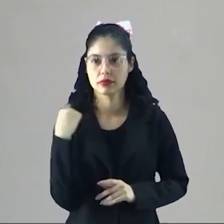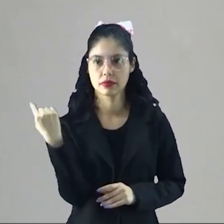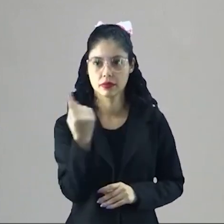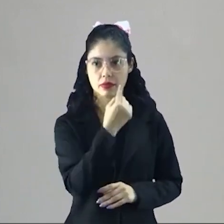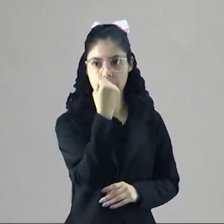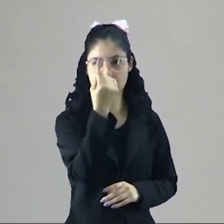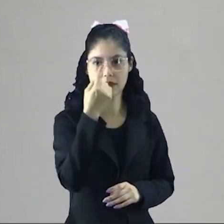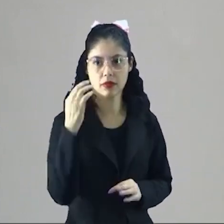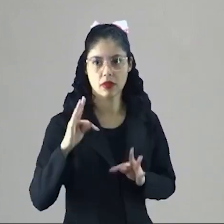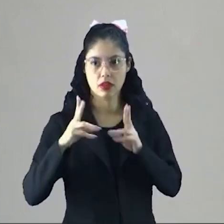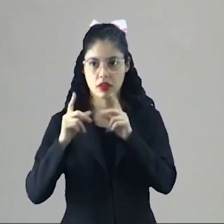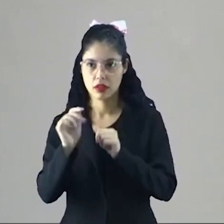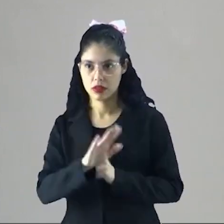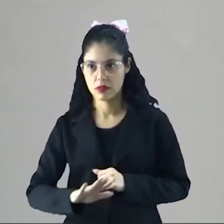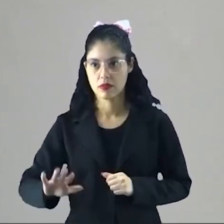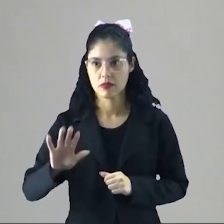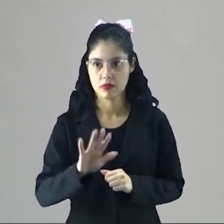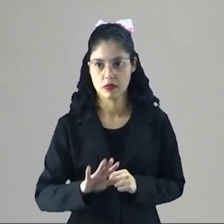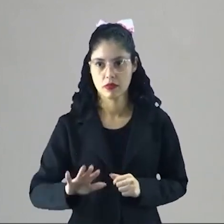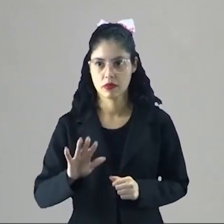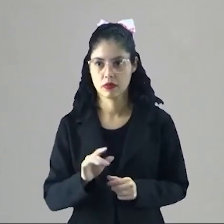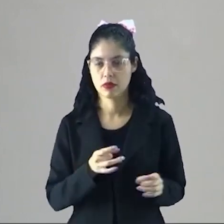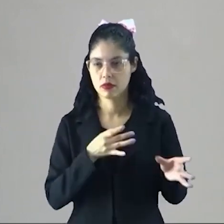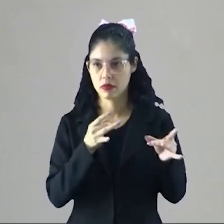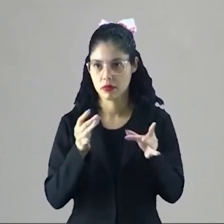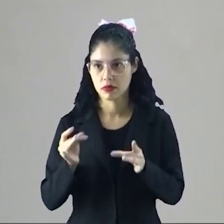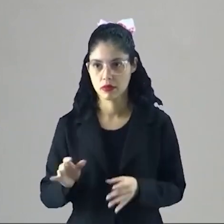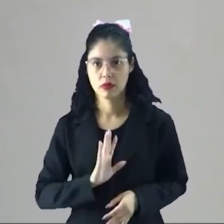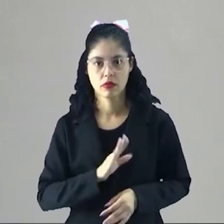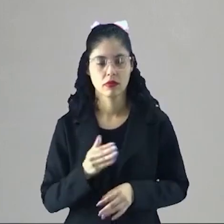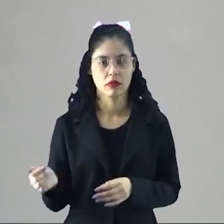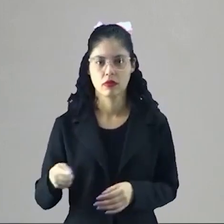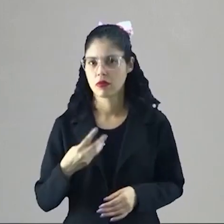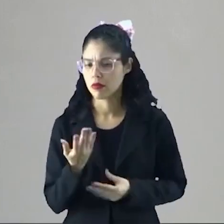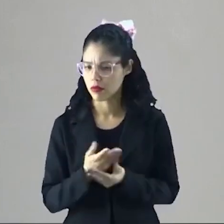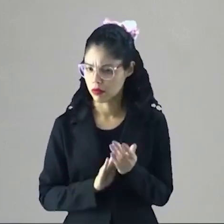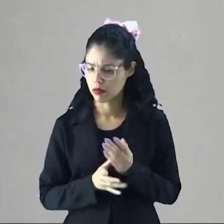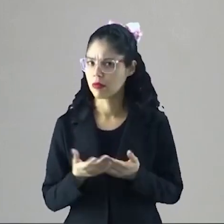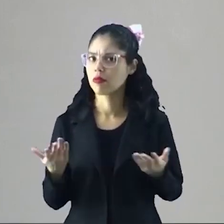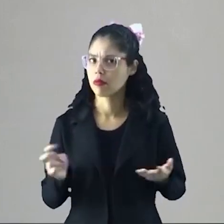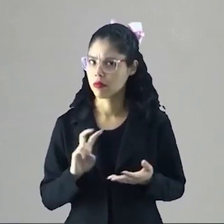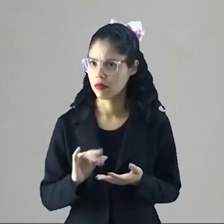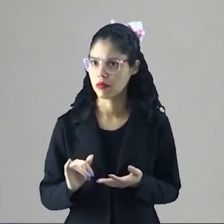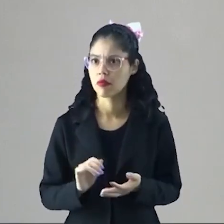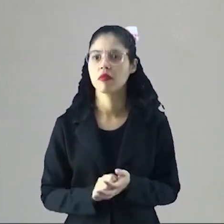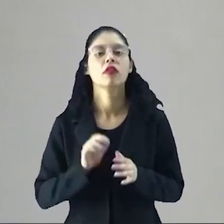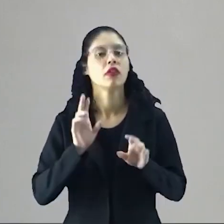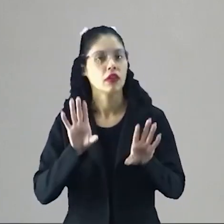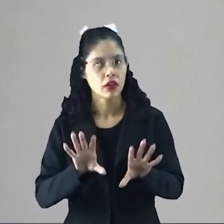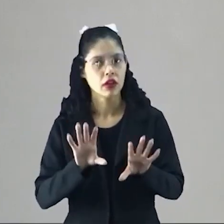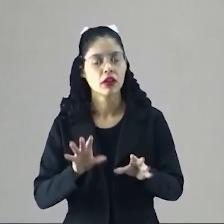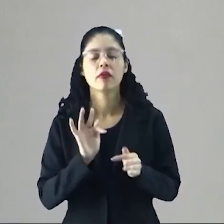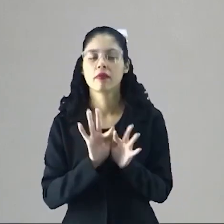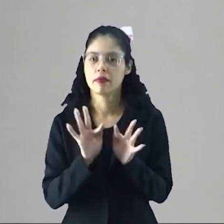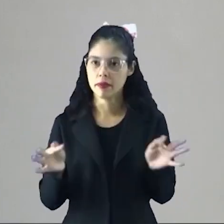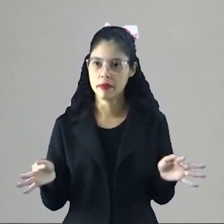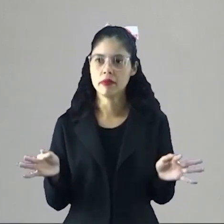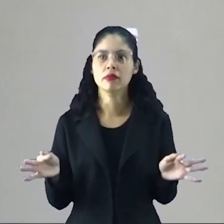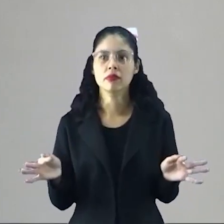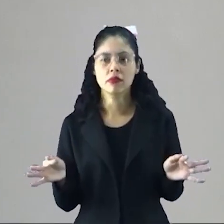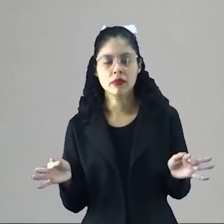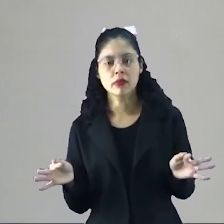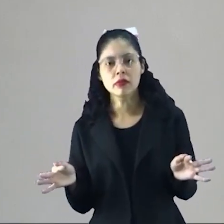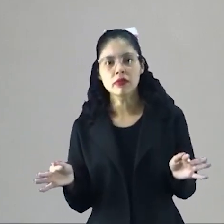circulando essa garrafa pelo mercado. E em quantas mãos aquilo vai passar? E justamente essas frases são